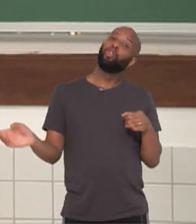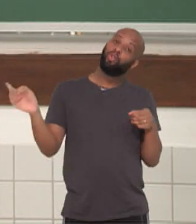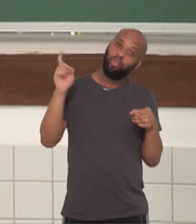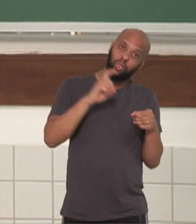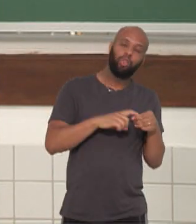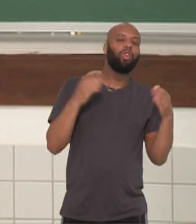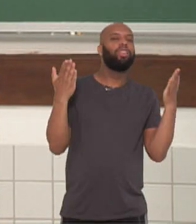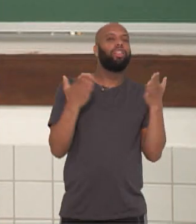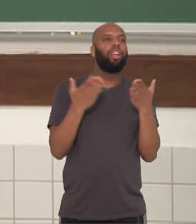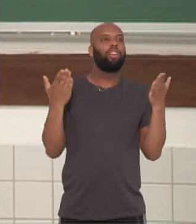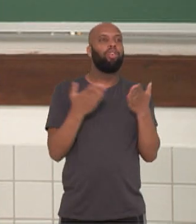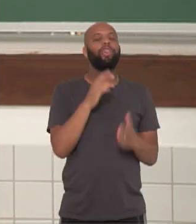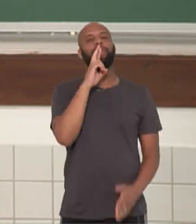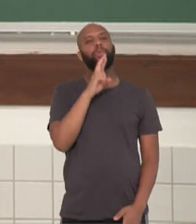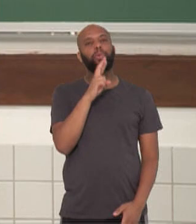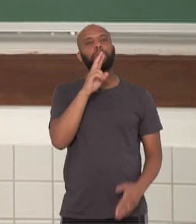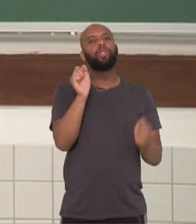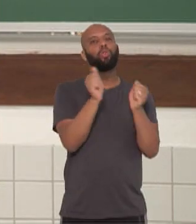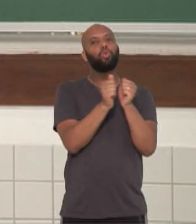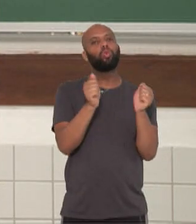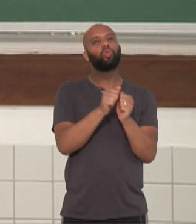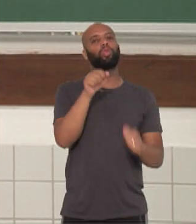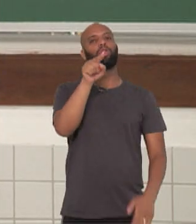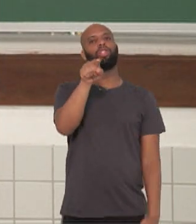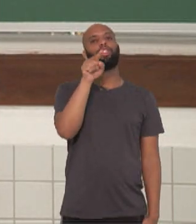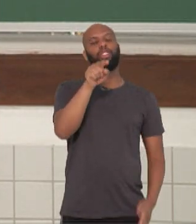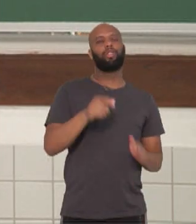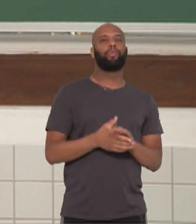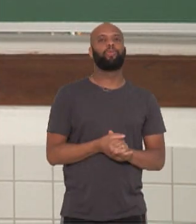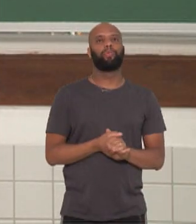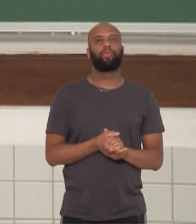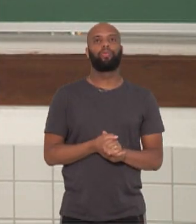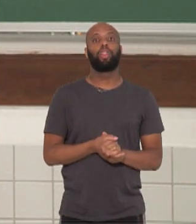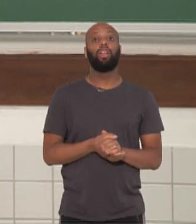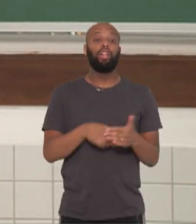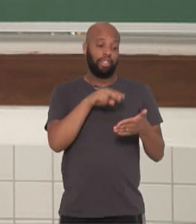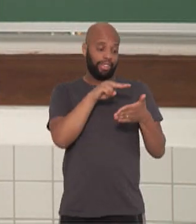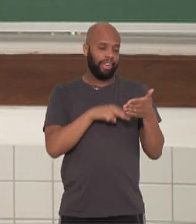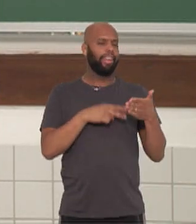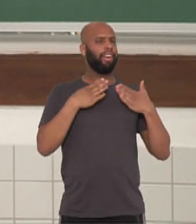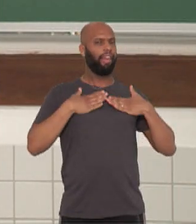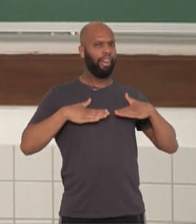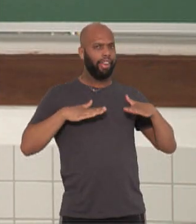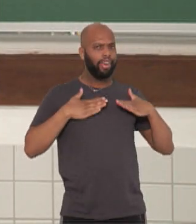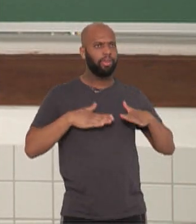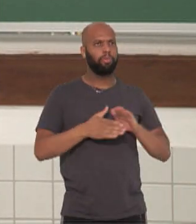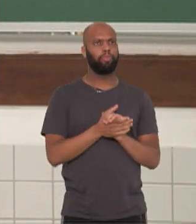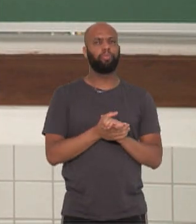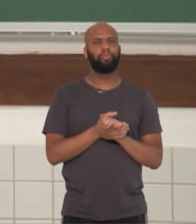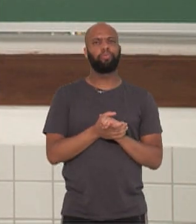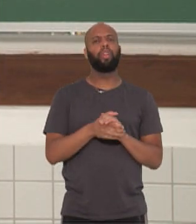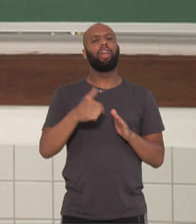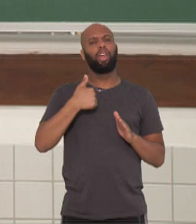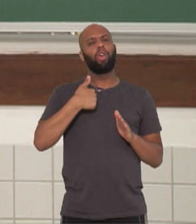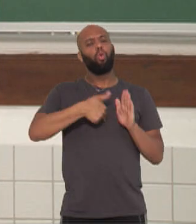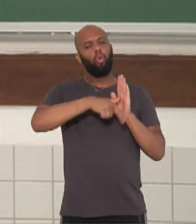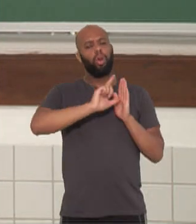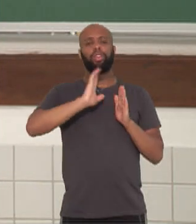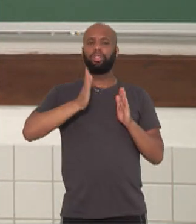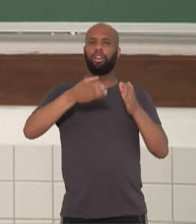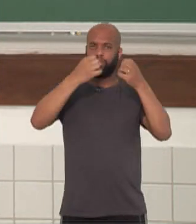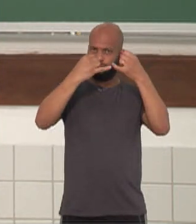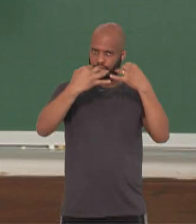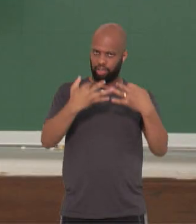retomando o exercício, resolvendo aqui junto com vocês. Então a gente faz uma leitura atenta, como falado anteriormente, coloca esses valores